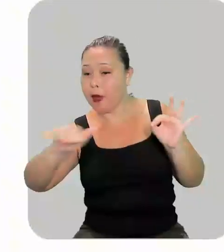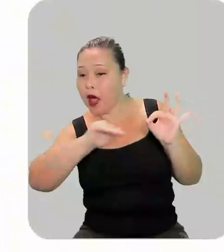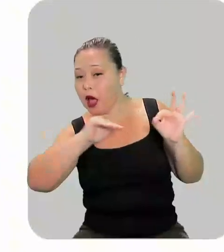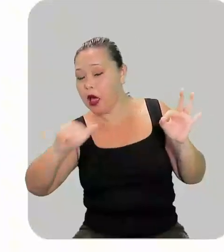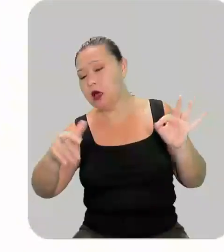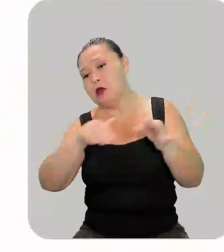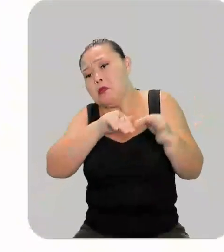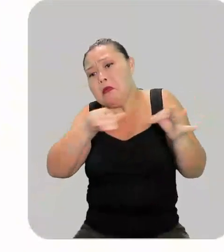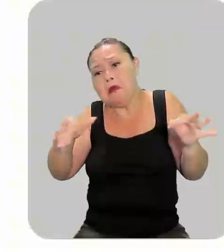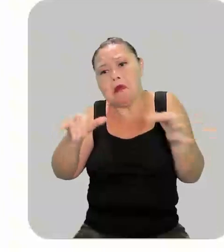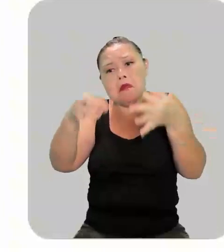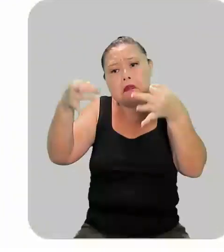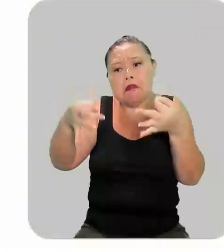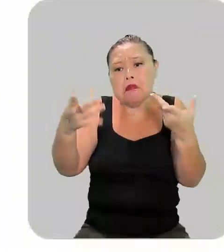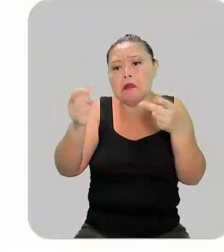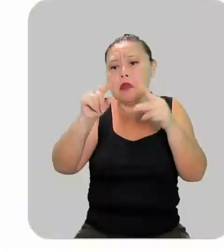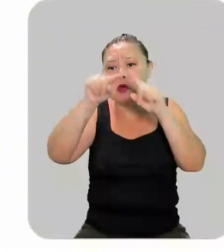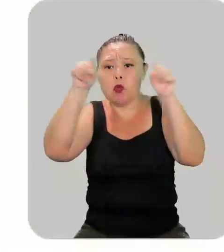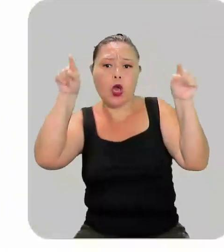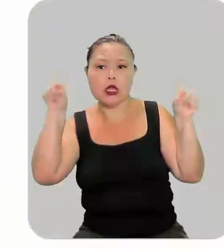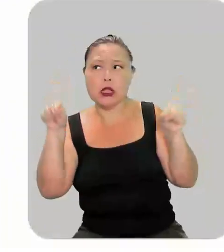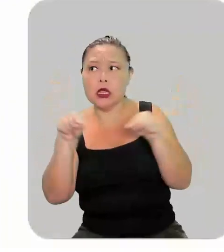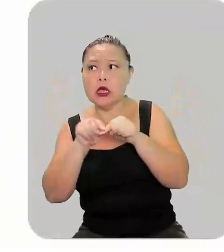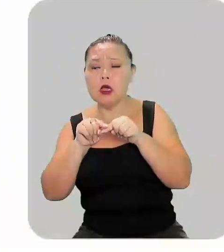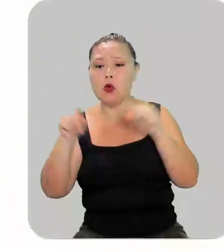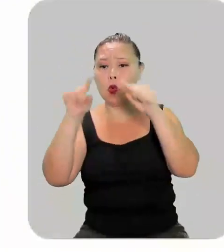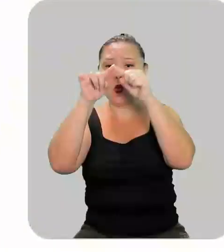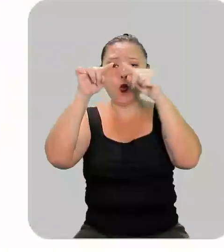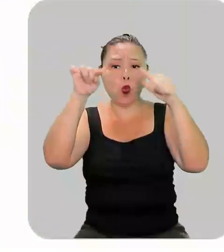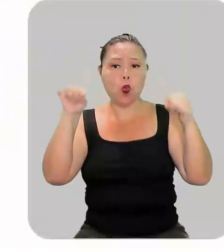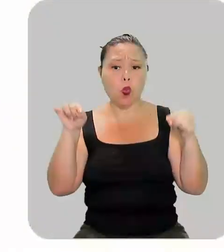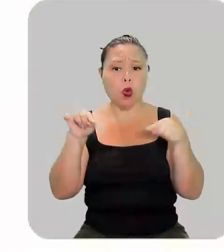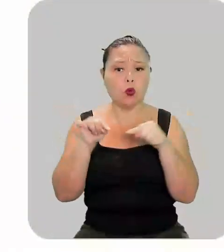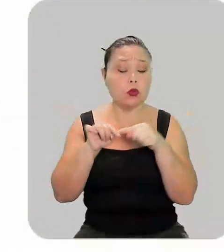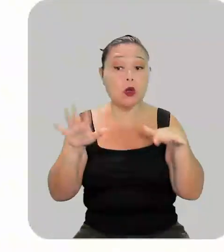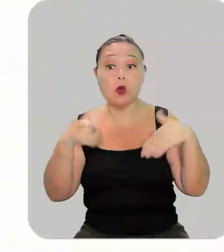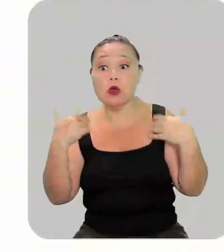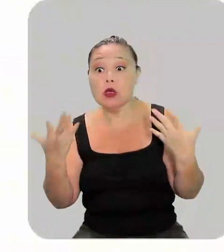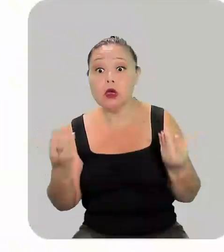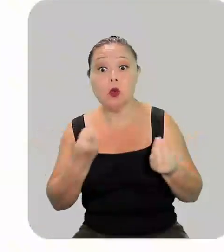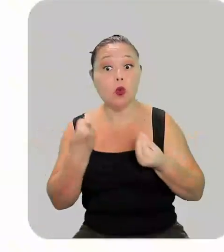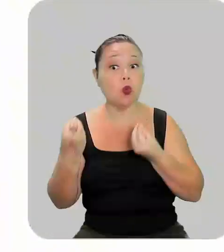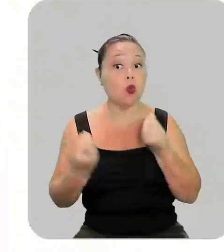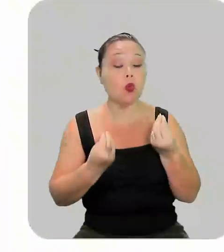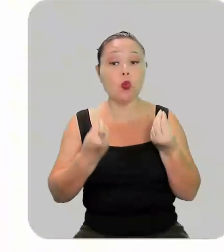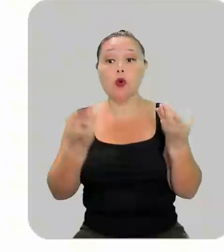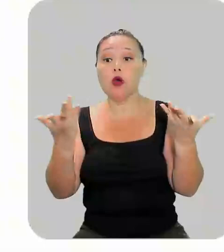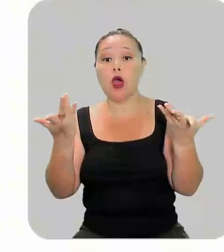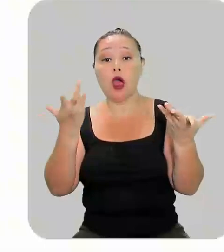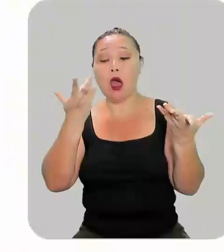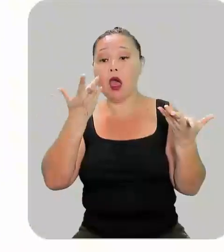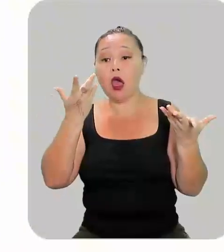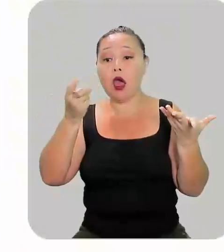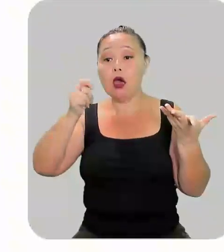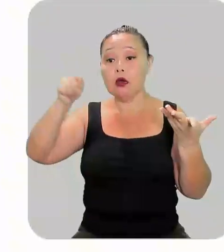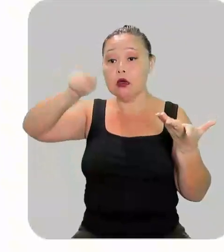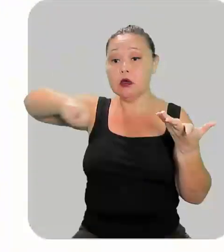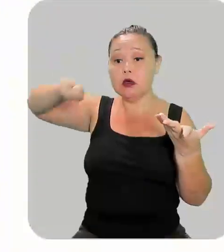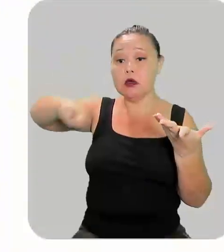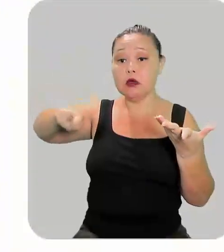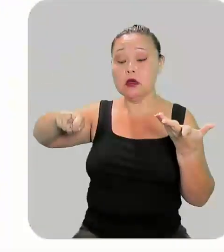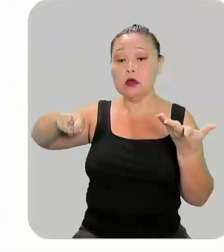uma figura definida, não é um retângulo, não é um triângulo. E aí, como que a gente pode estar fazendo isso aí,